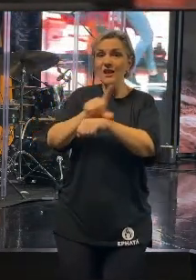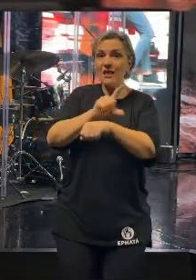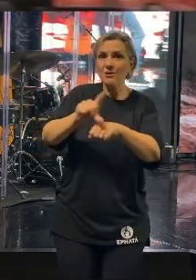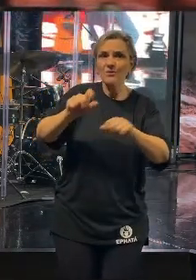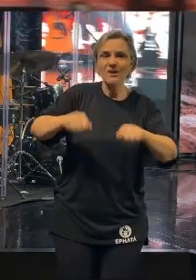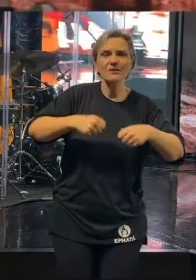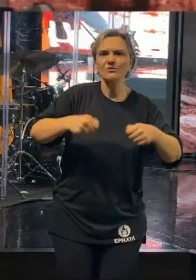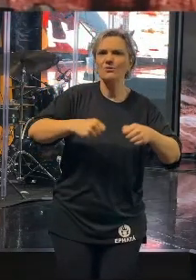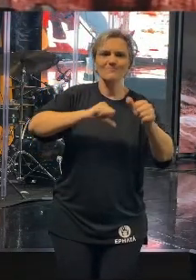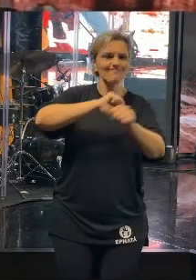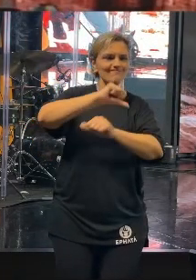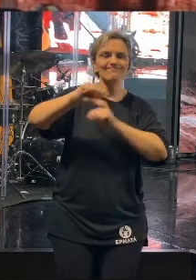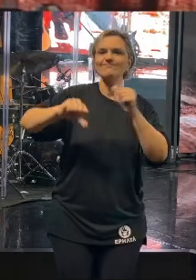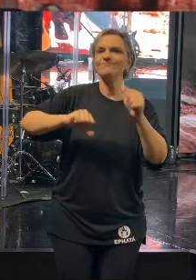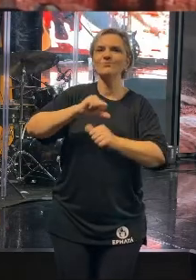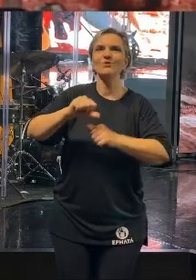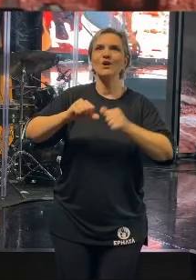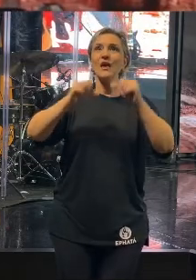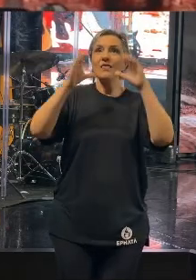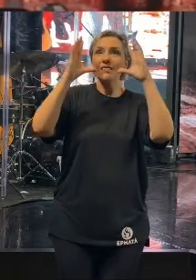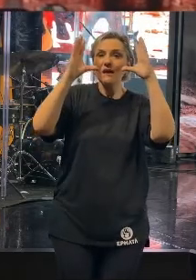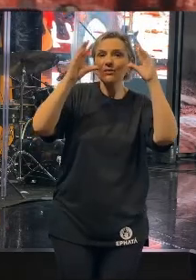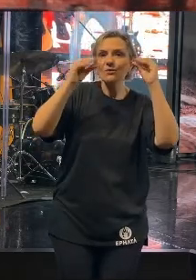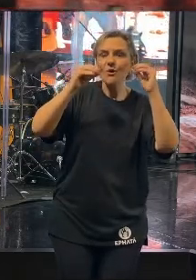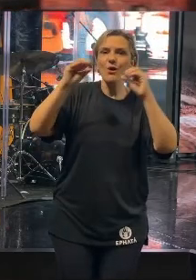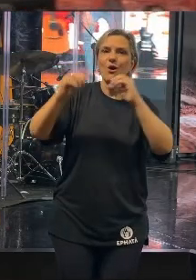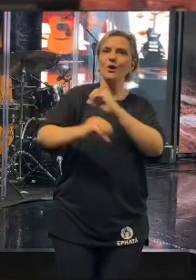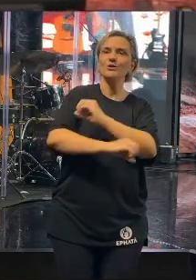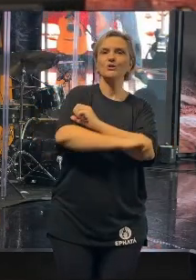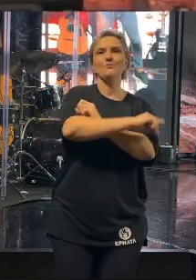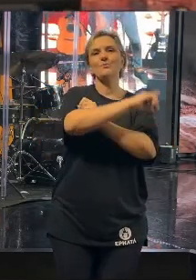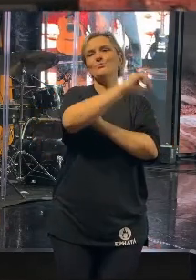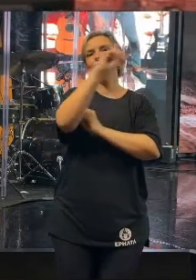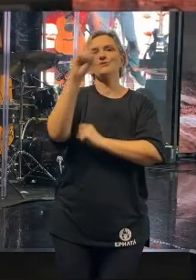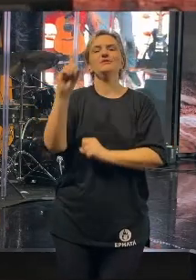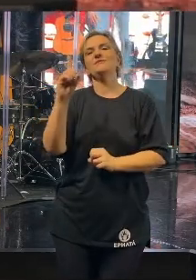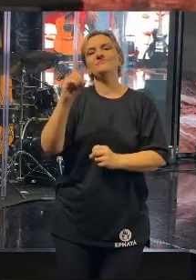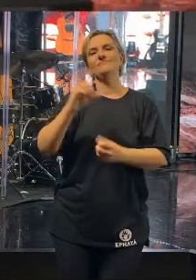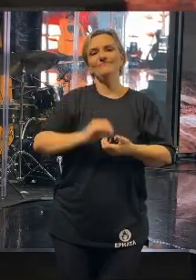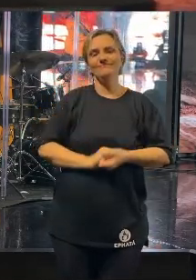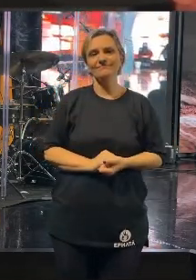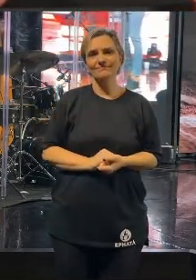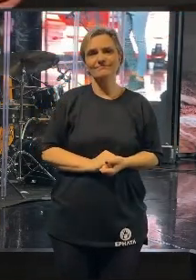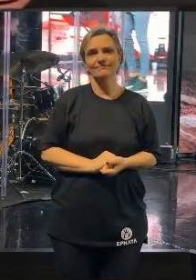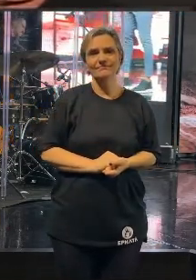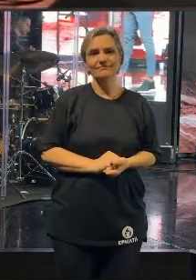Canoas, ela muda da noite para o dia.